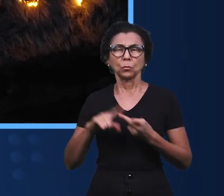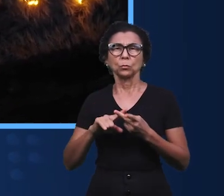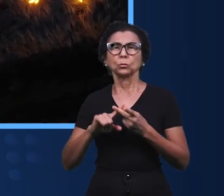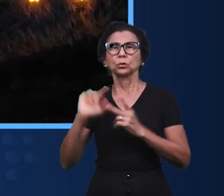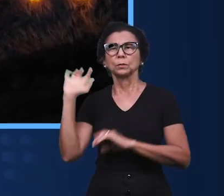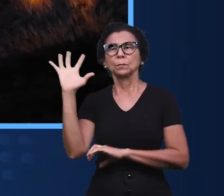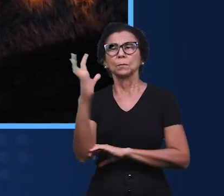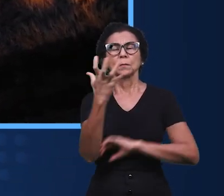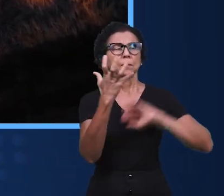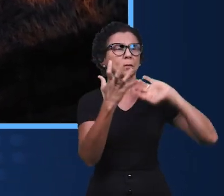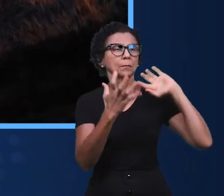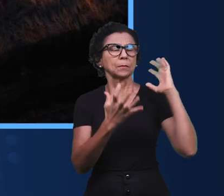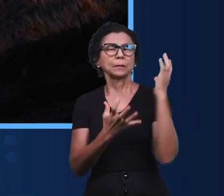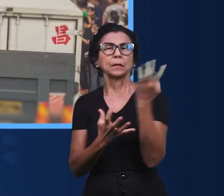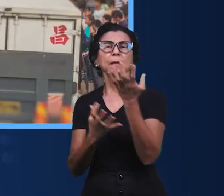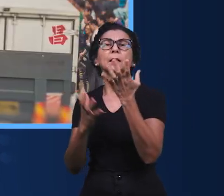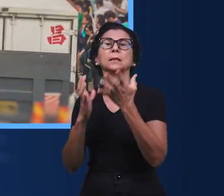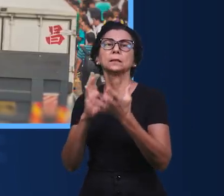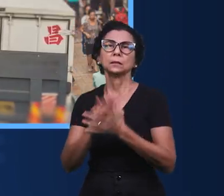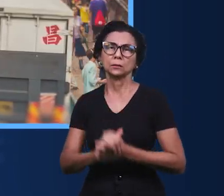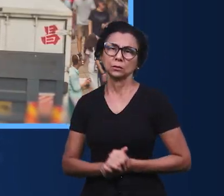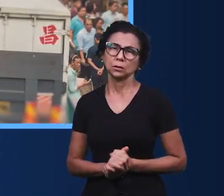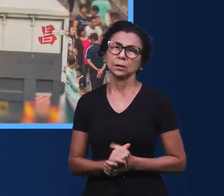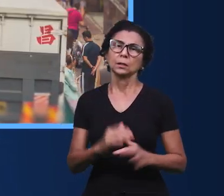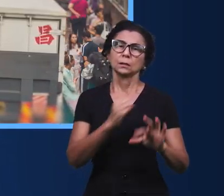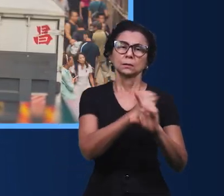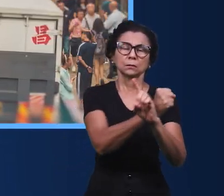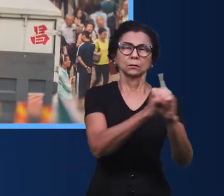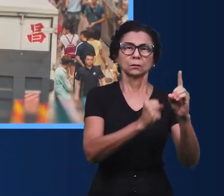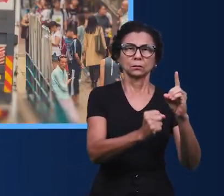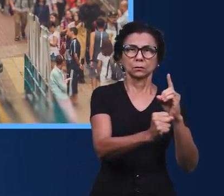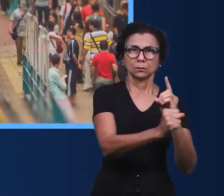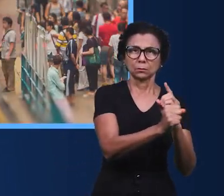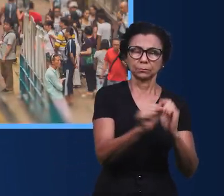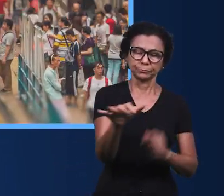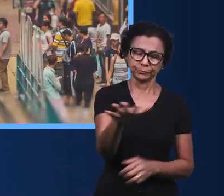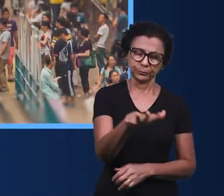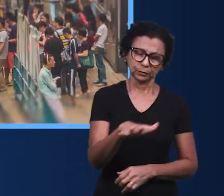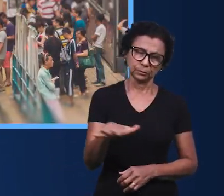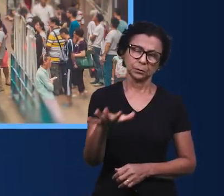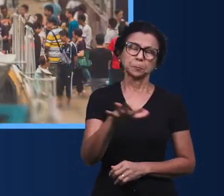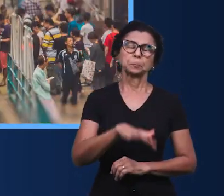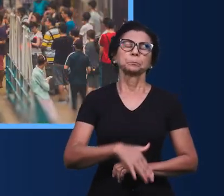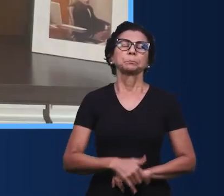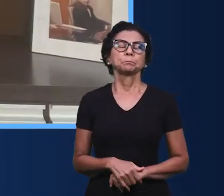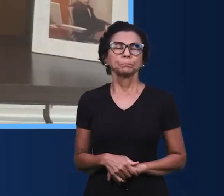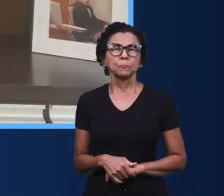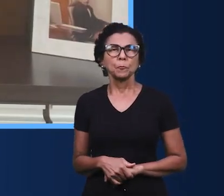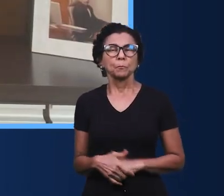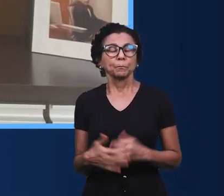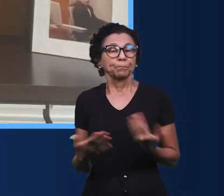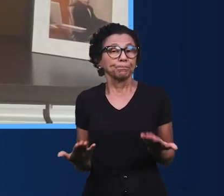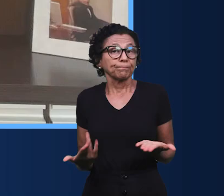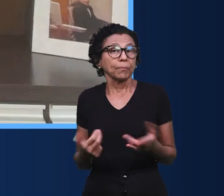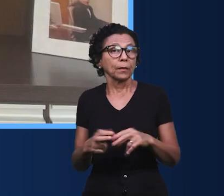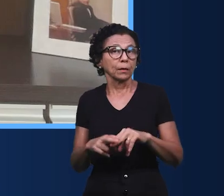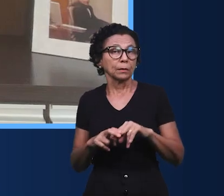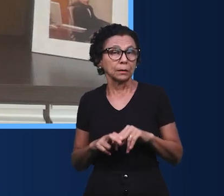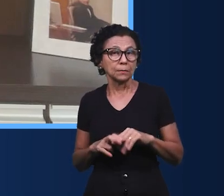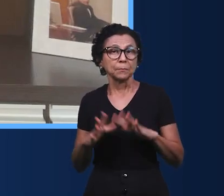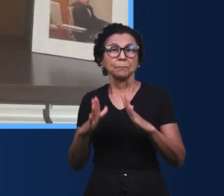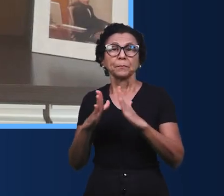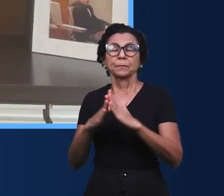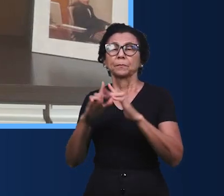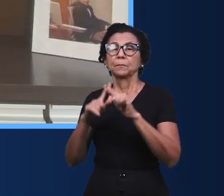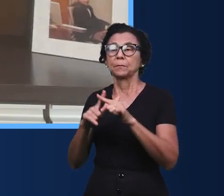meio ambiente e, claro, na sociedade como um todo também. E é por isso que a